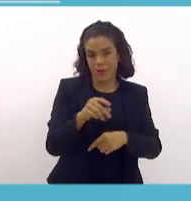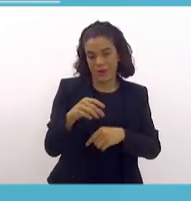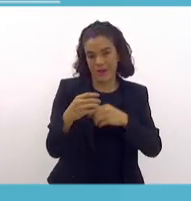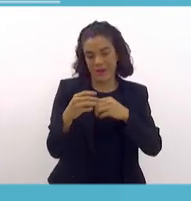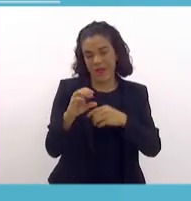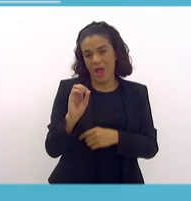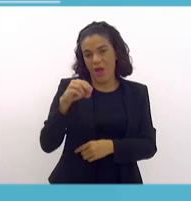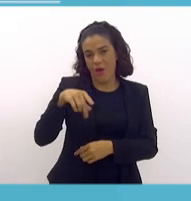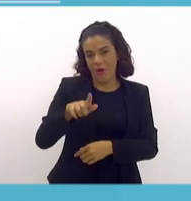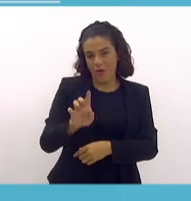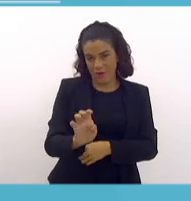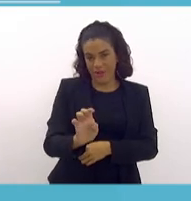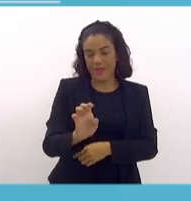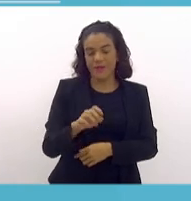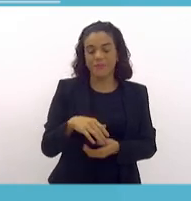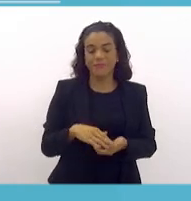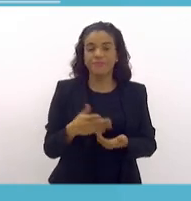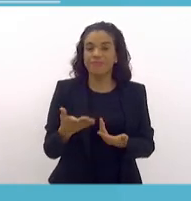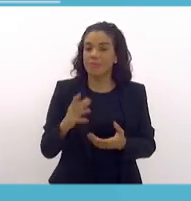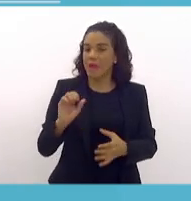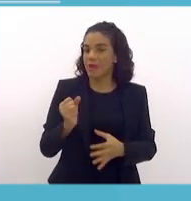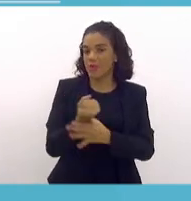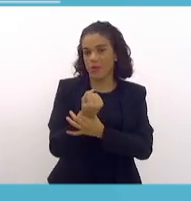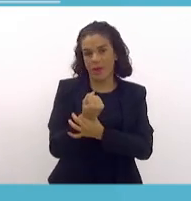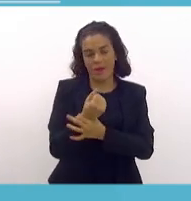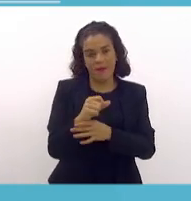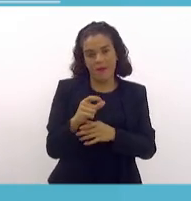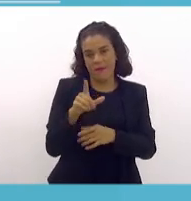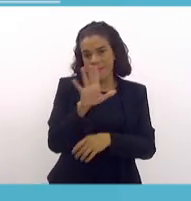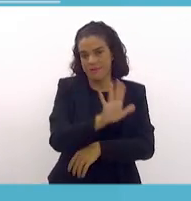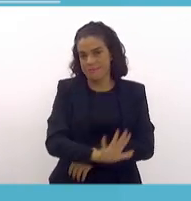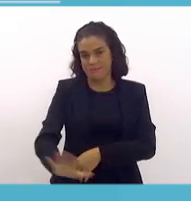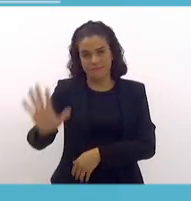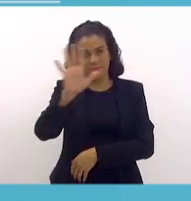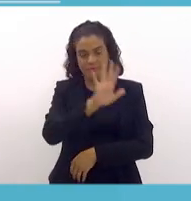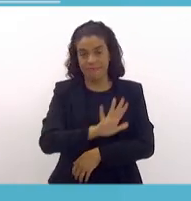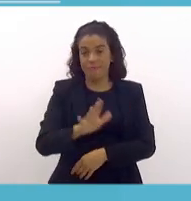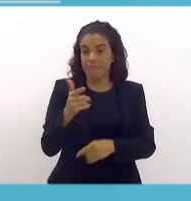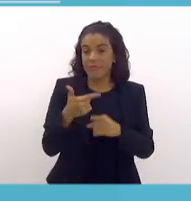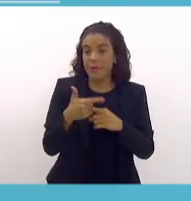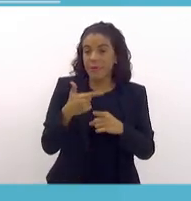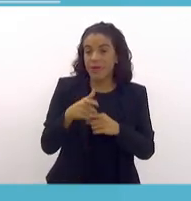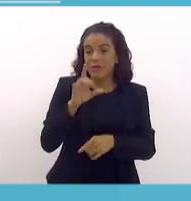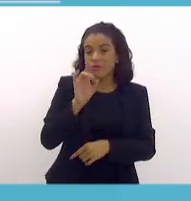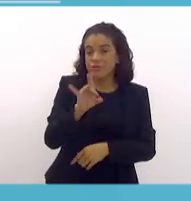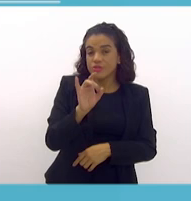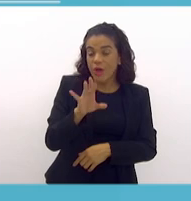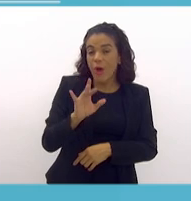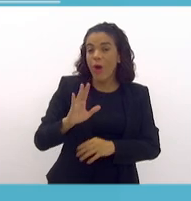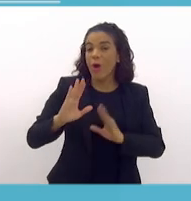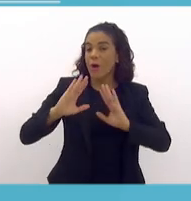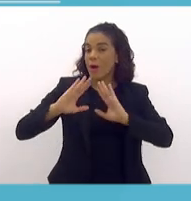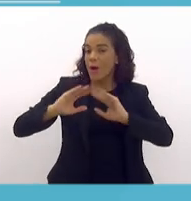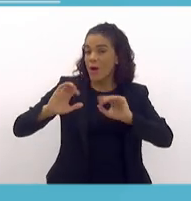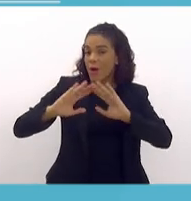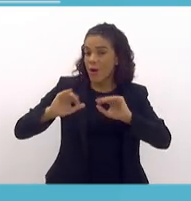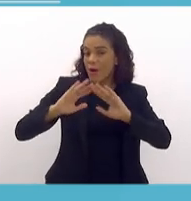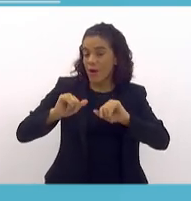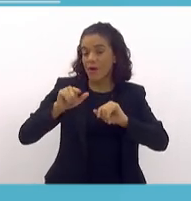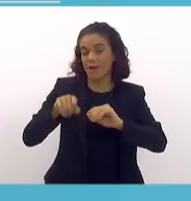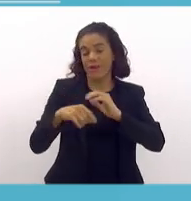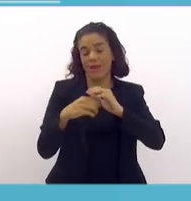ilustrativo nem garante essa abrangência nacional, porque se tratam só dos pedidos que a